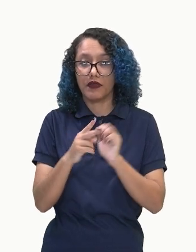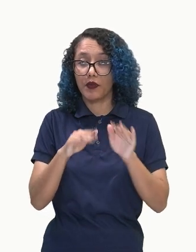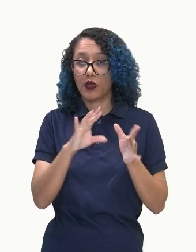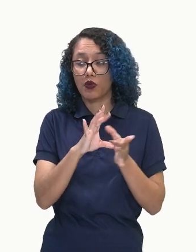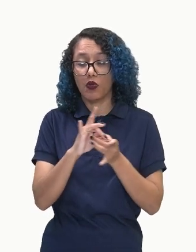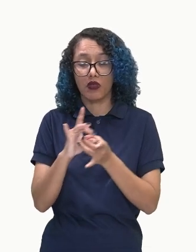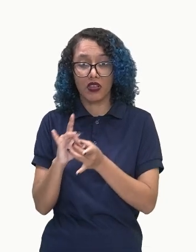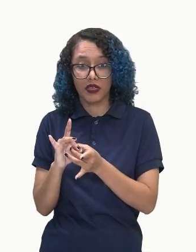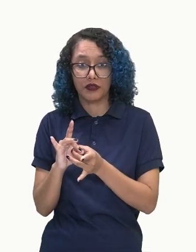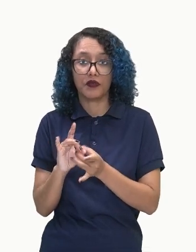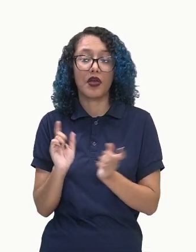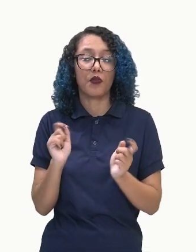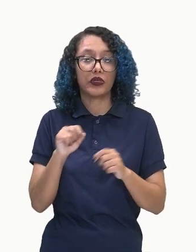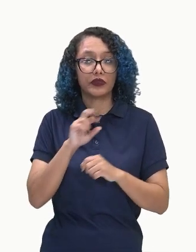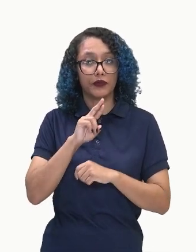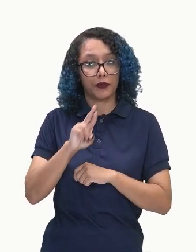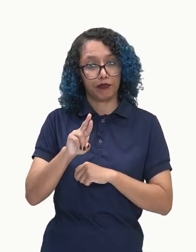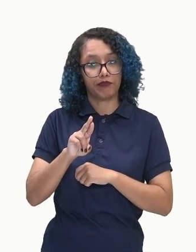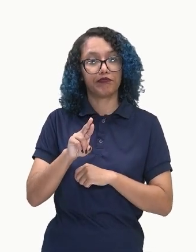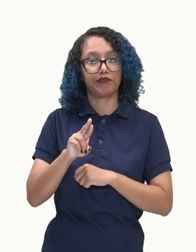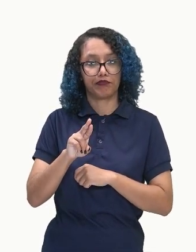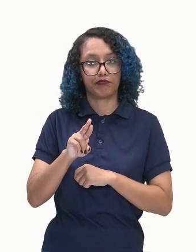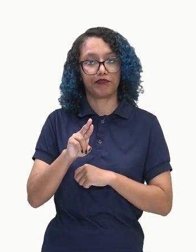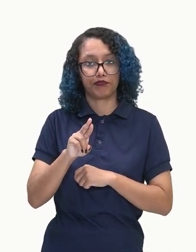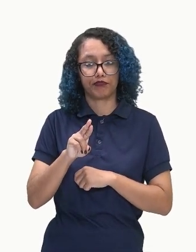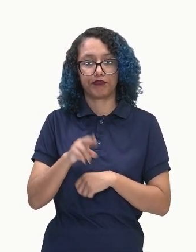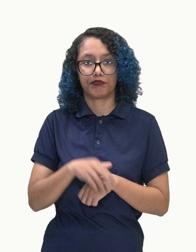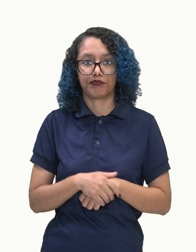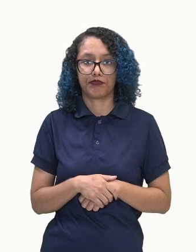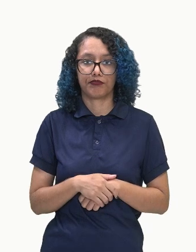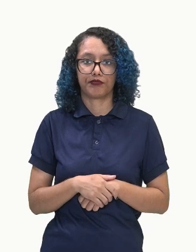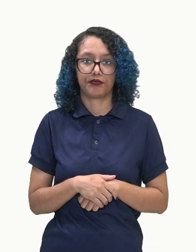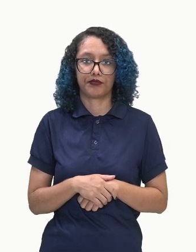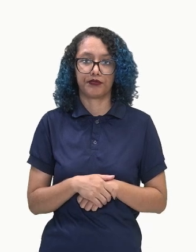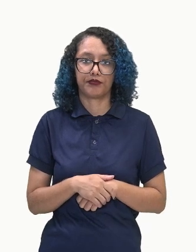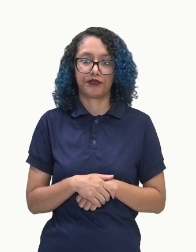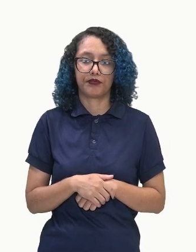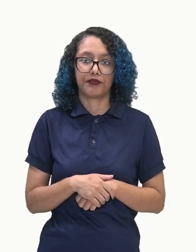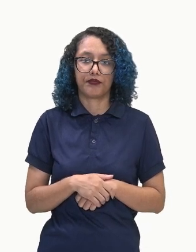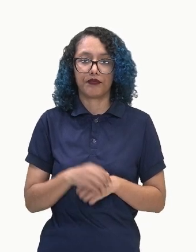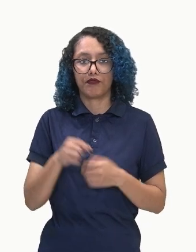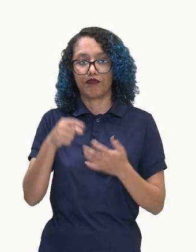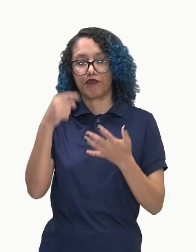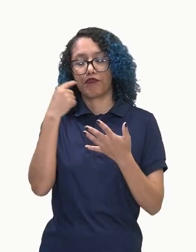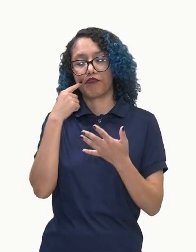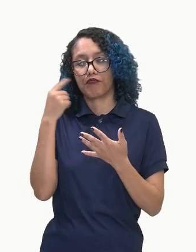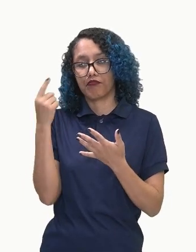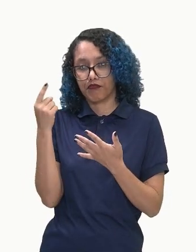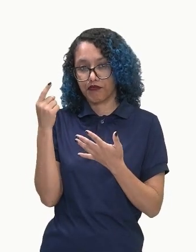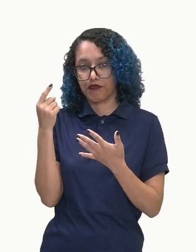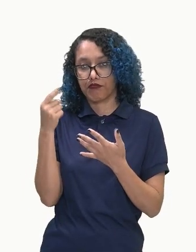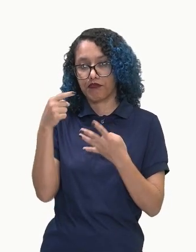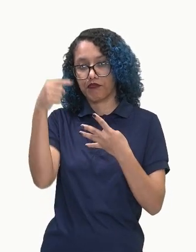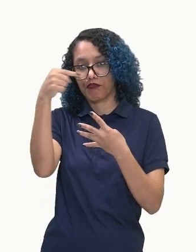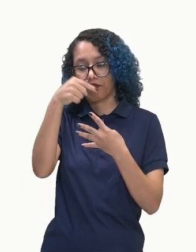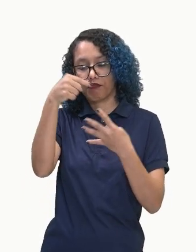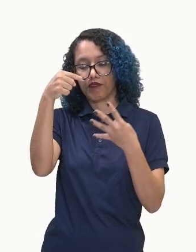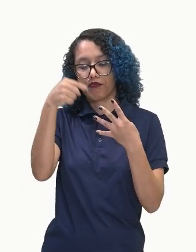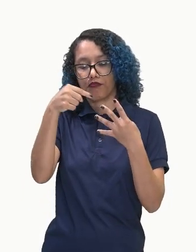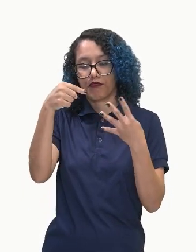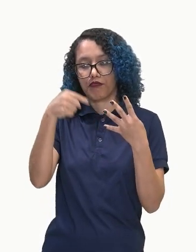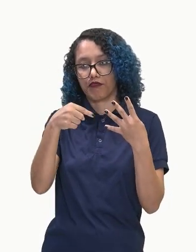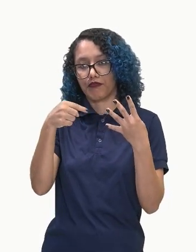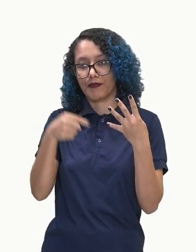onde eles estão inseridos, eles vão apresentar, tá certo? Então, how, como, when, quando, where,